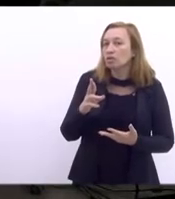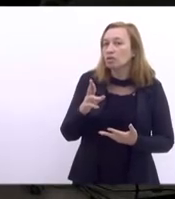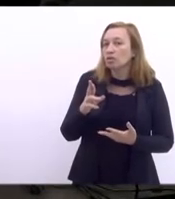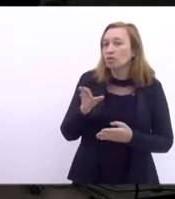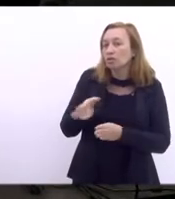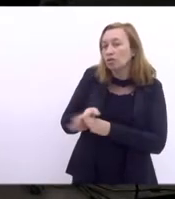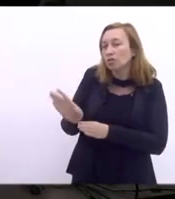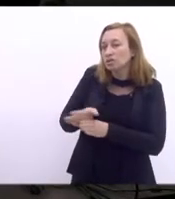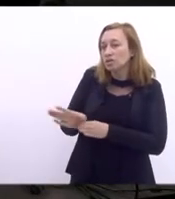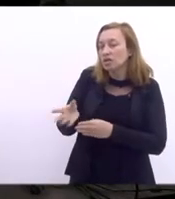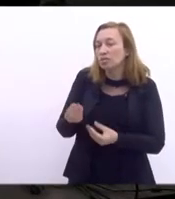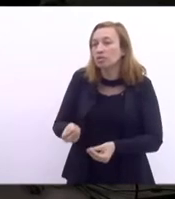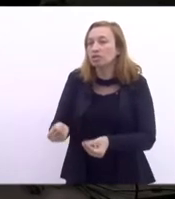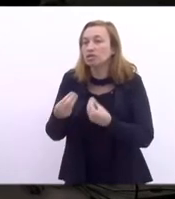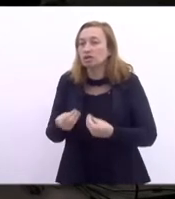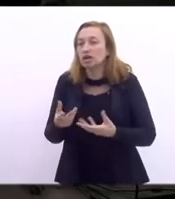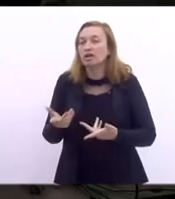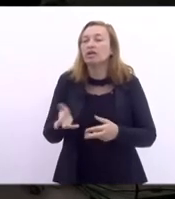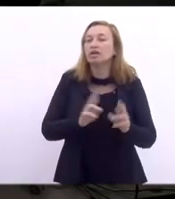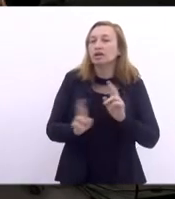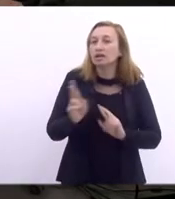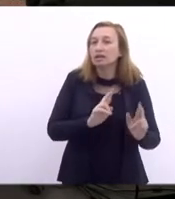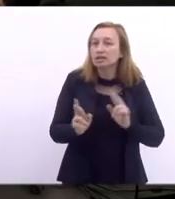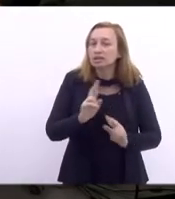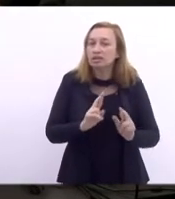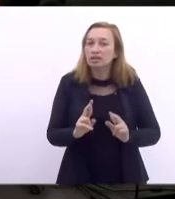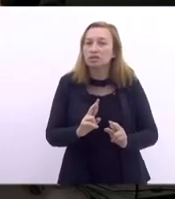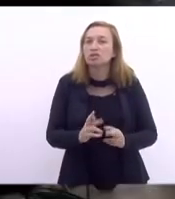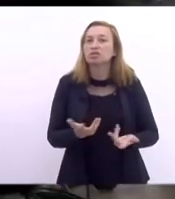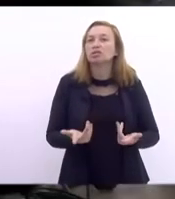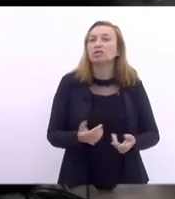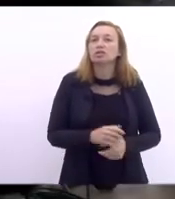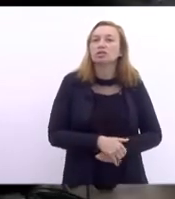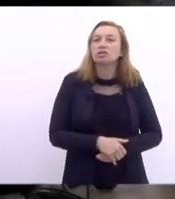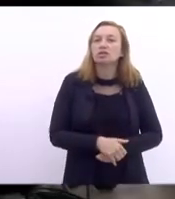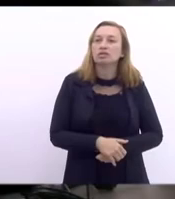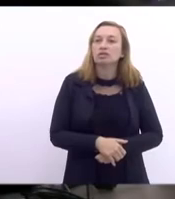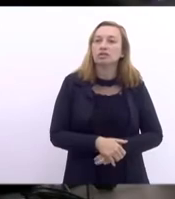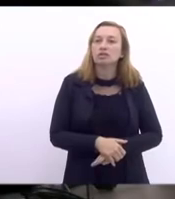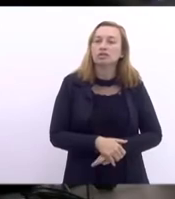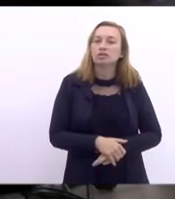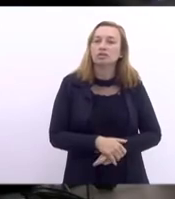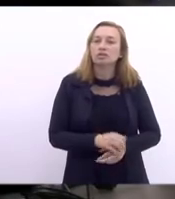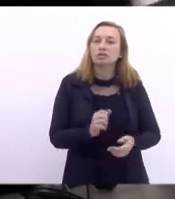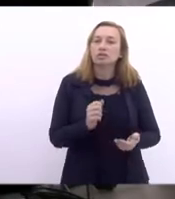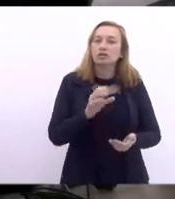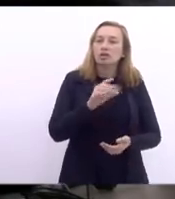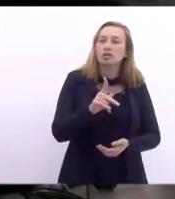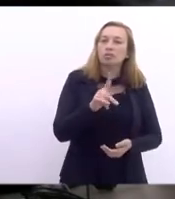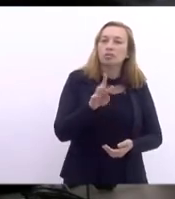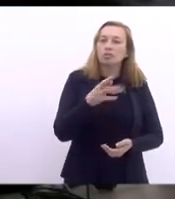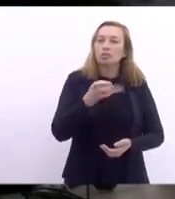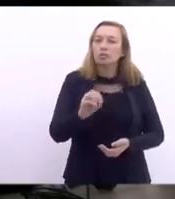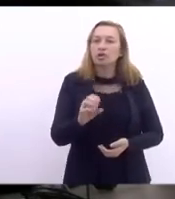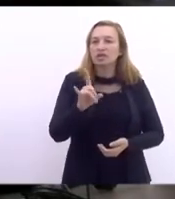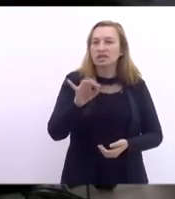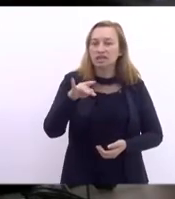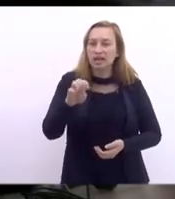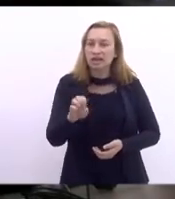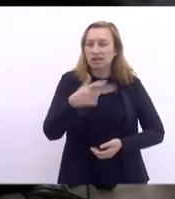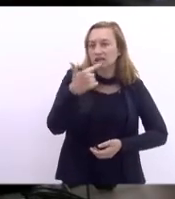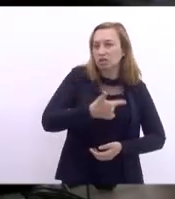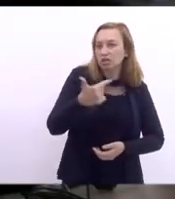mais eficaz bem relação também até uma prestação de contas né do pró-cidades 2 em relação à